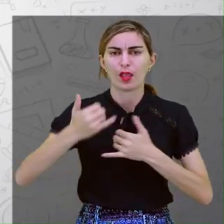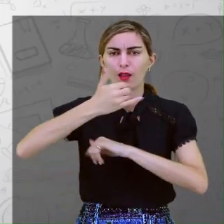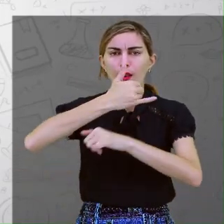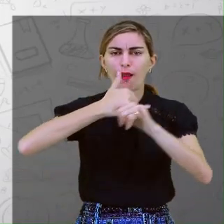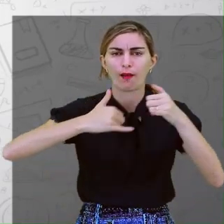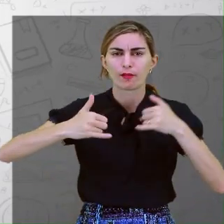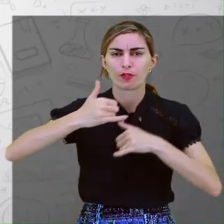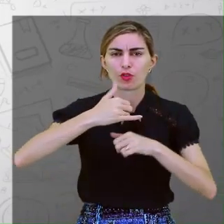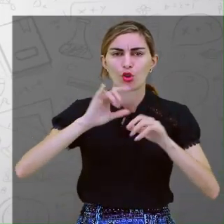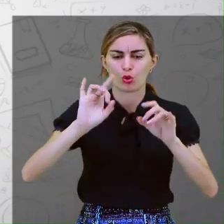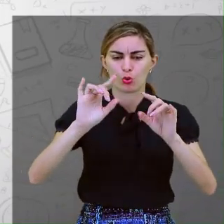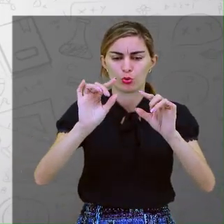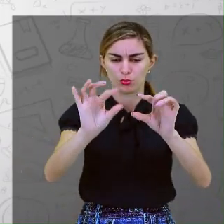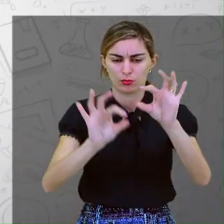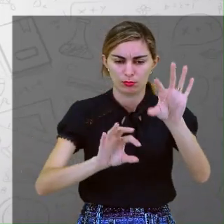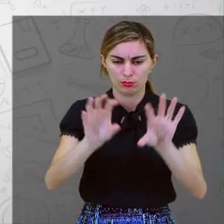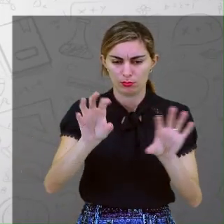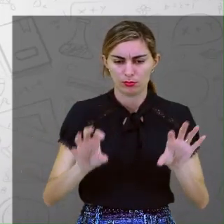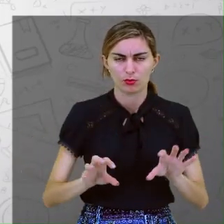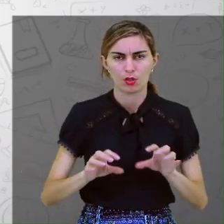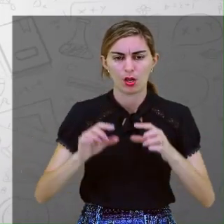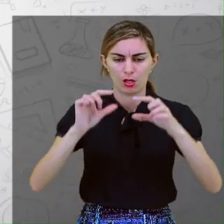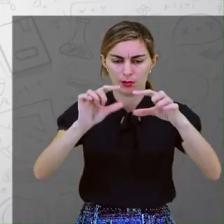elétricos, todos cotados também,